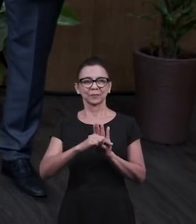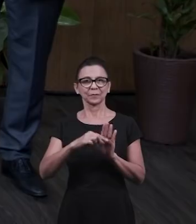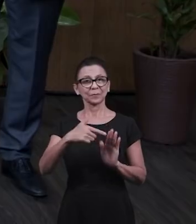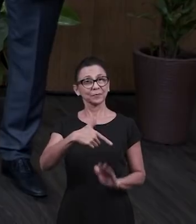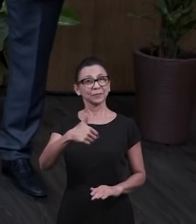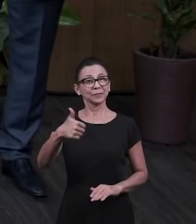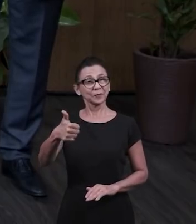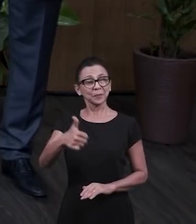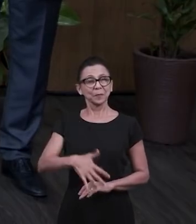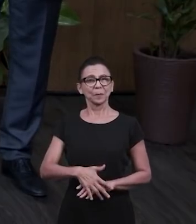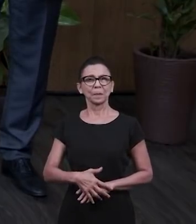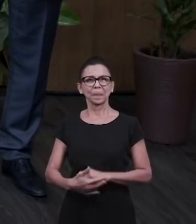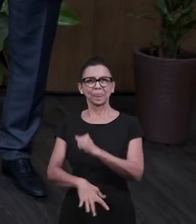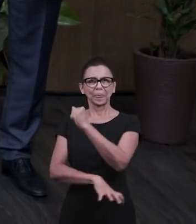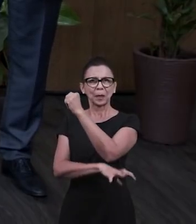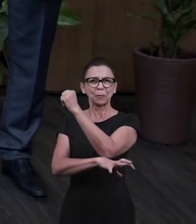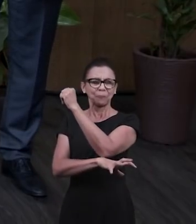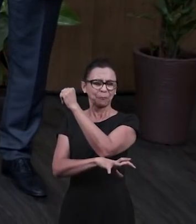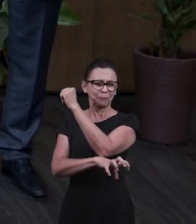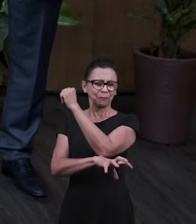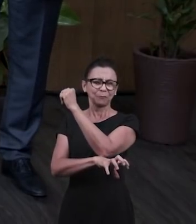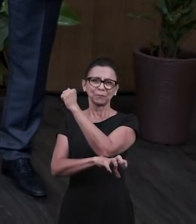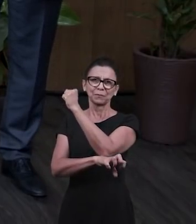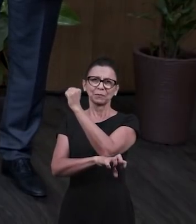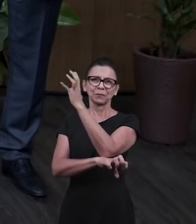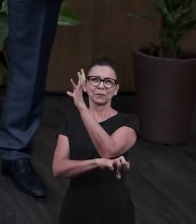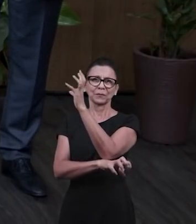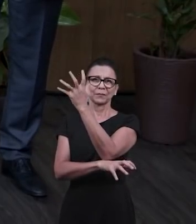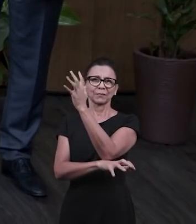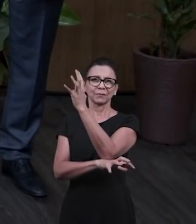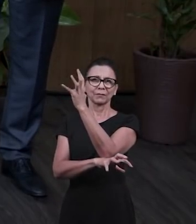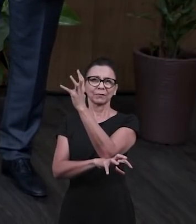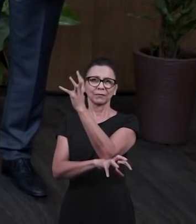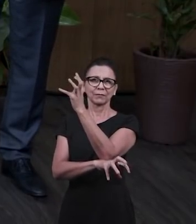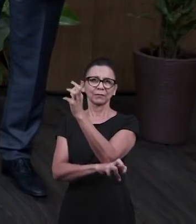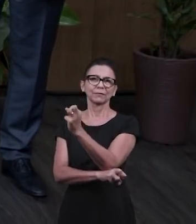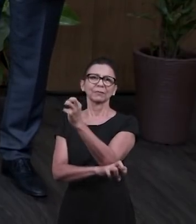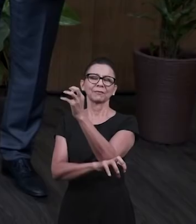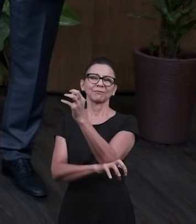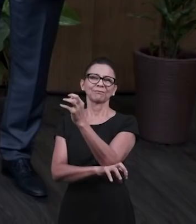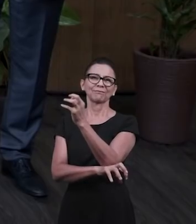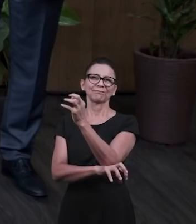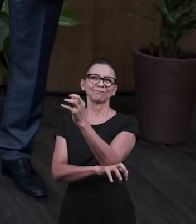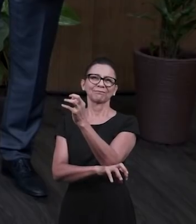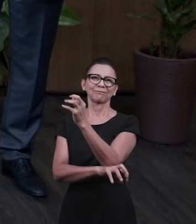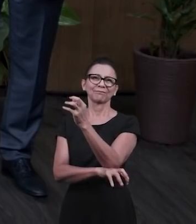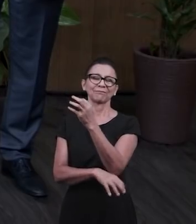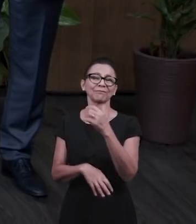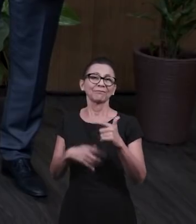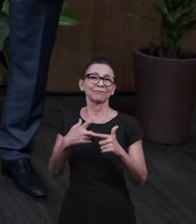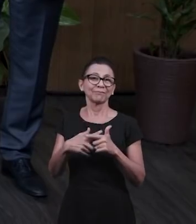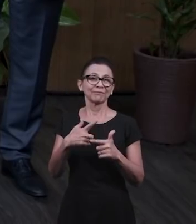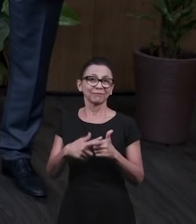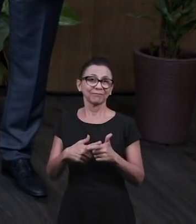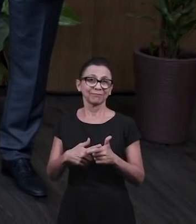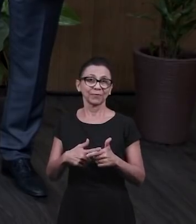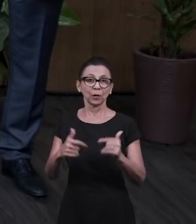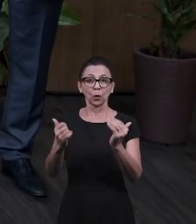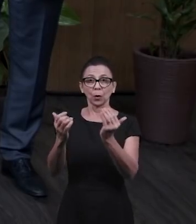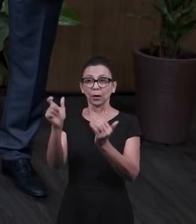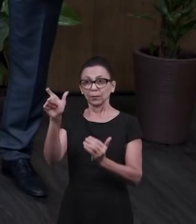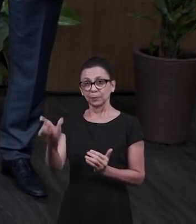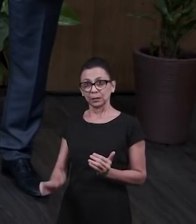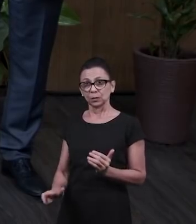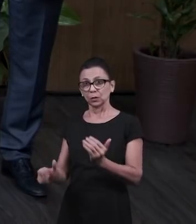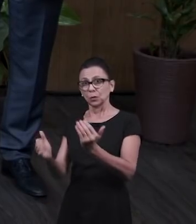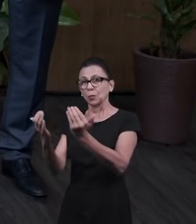si mesmo. Até porque a vida do crente em Jesus é